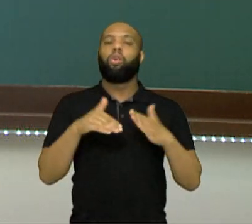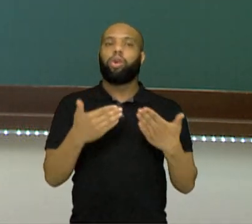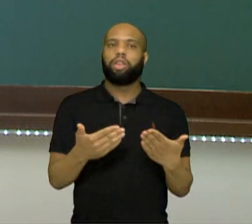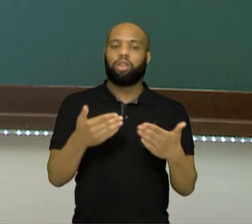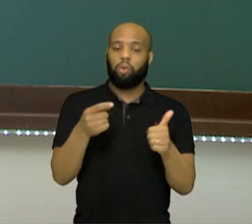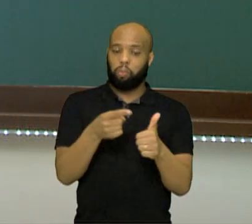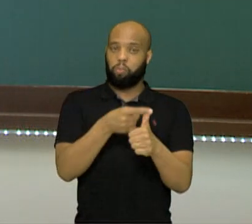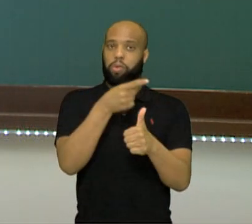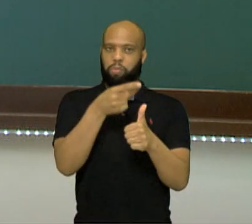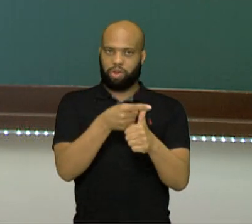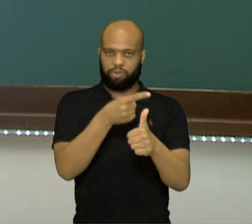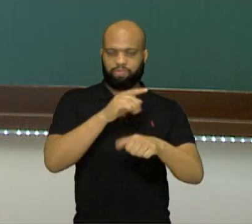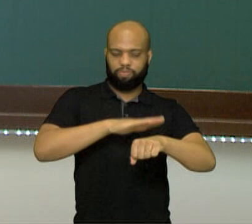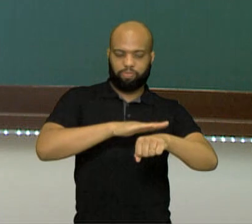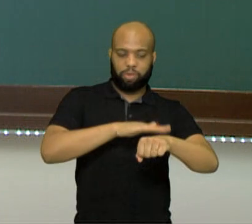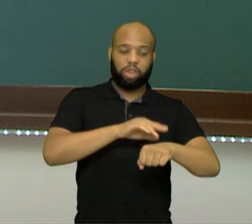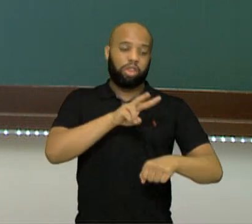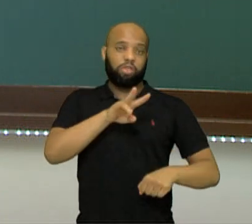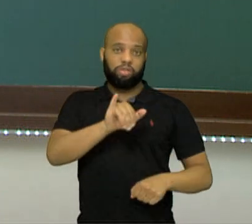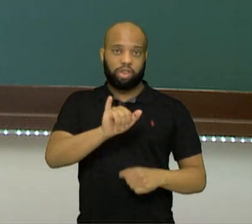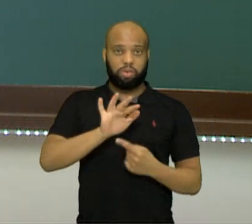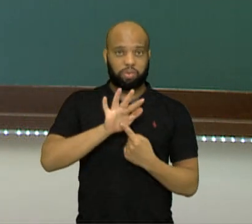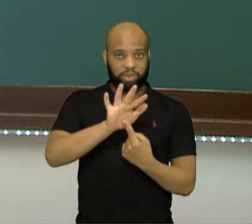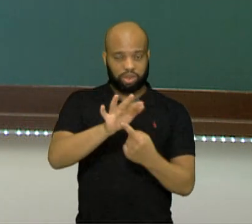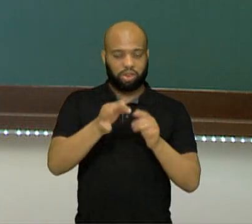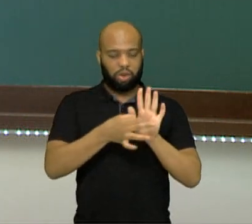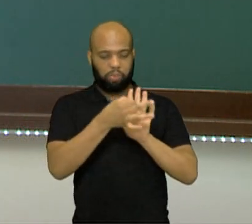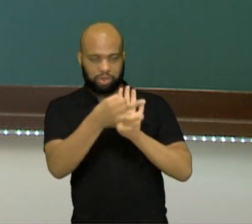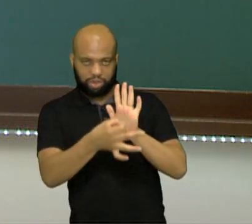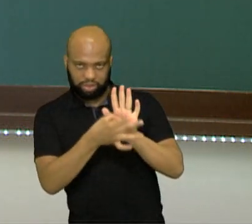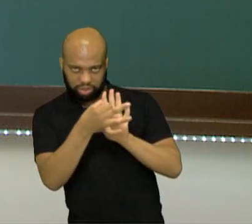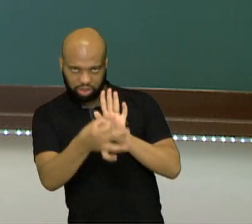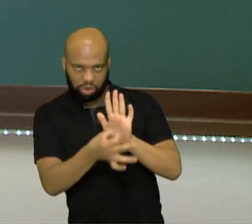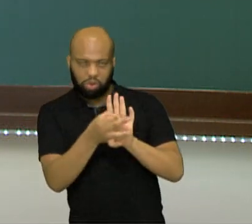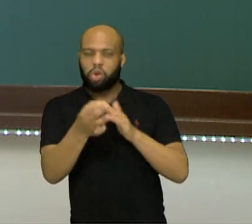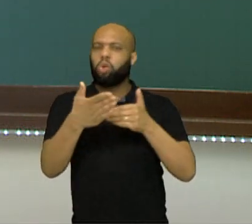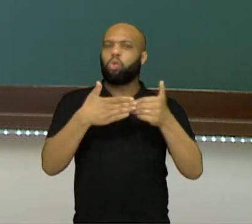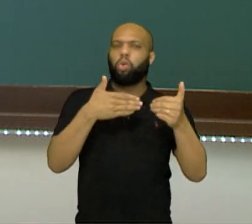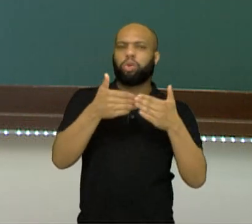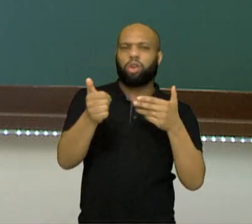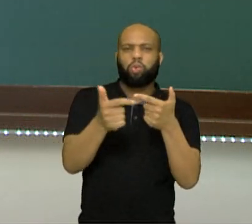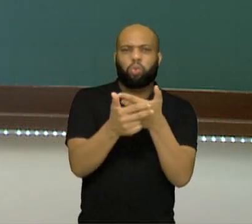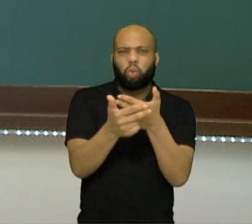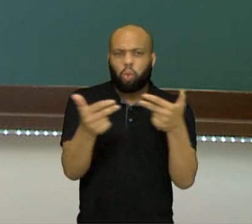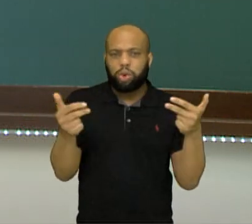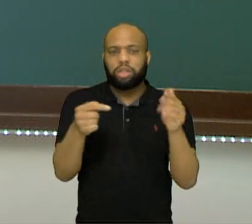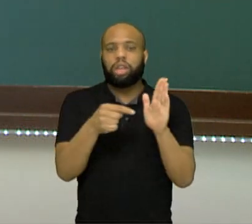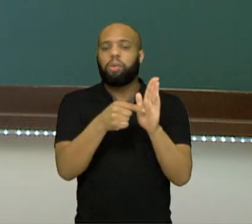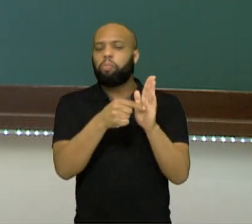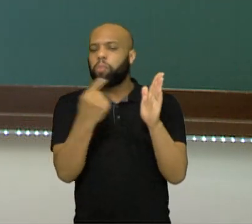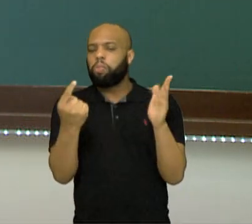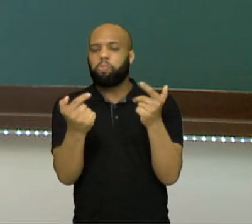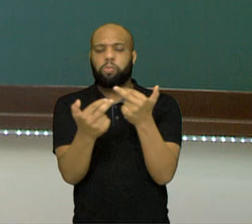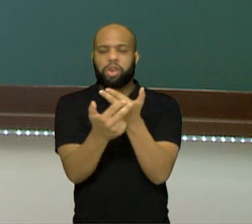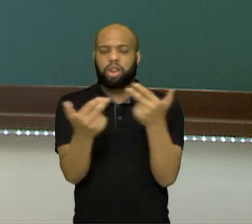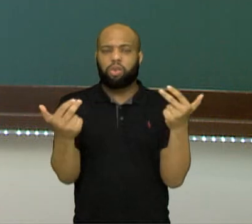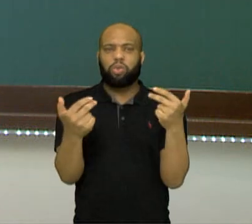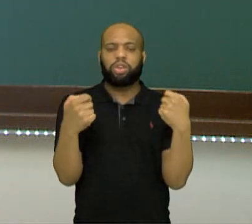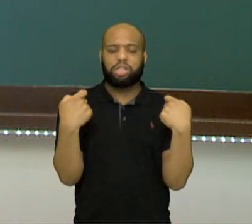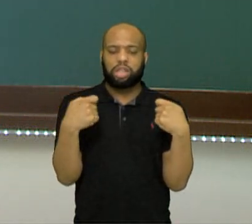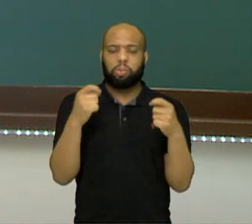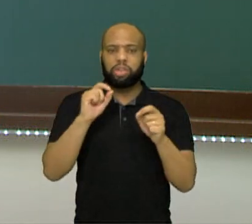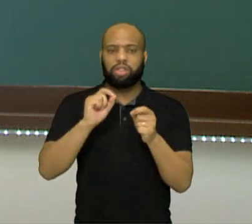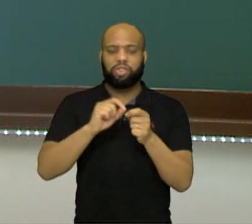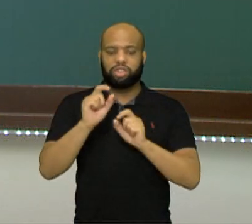para expor a sua opinião em relação aos argumentos, a qualquer coisa da verdade, o primeiro passo que nós precisamos fazer é o